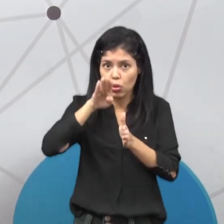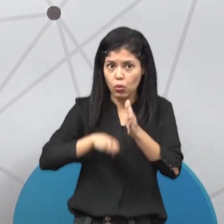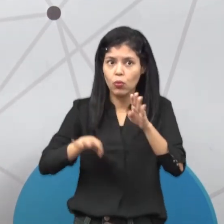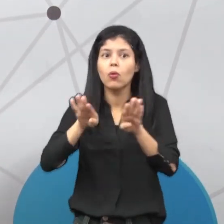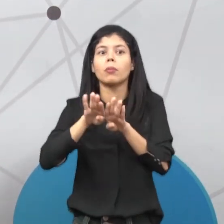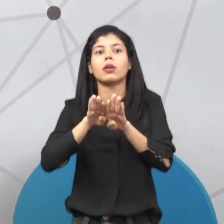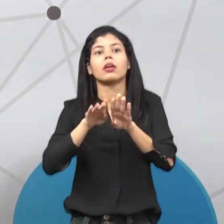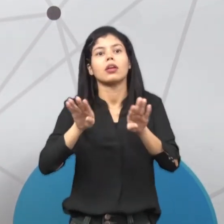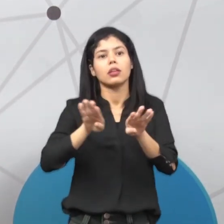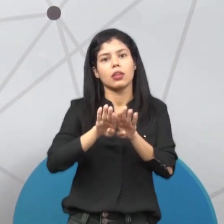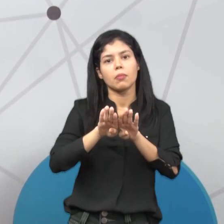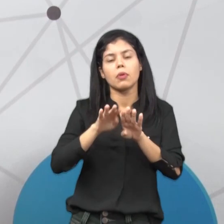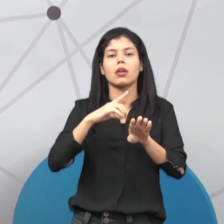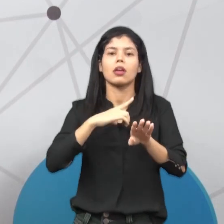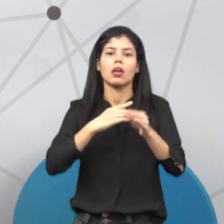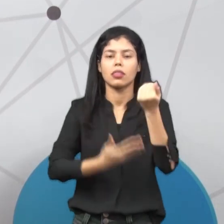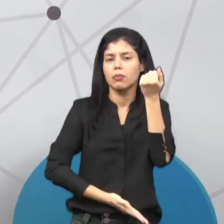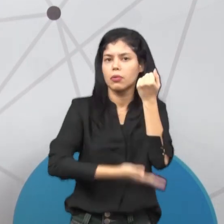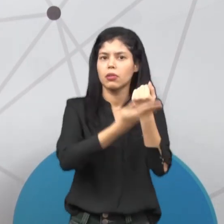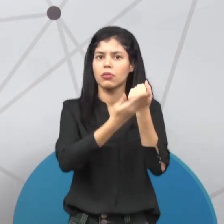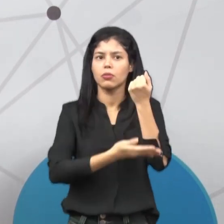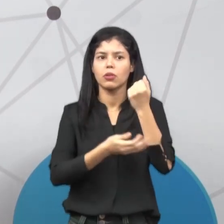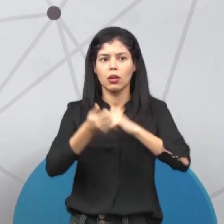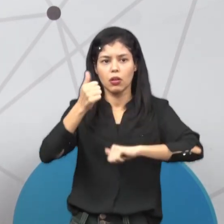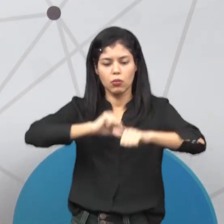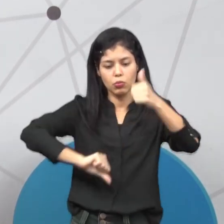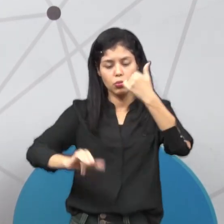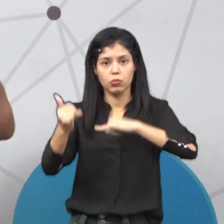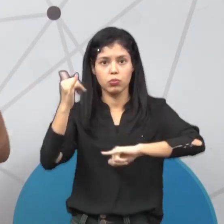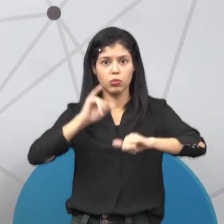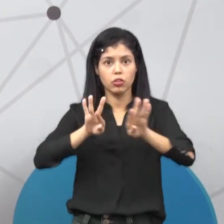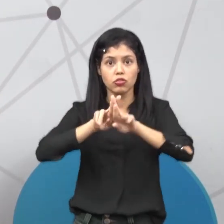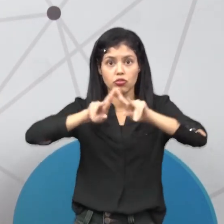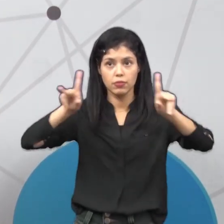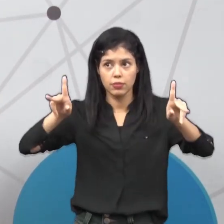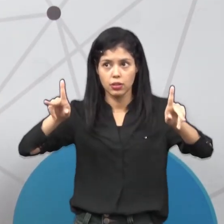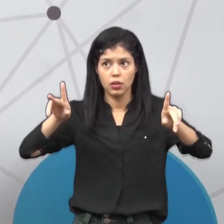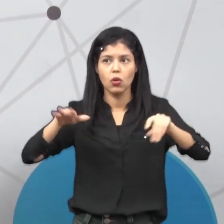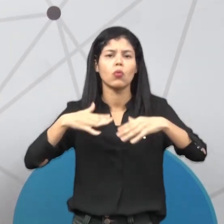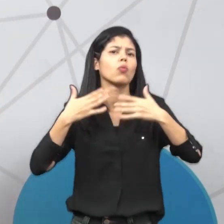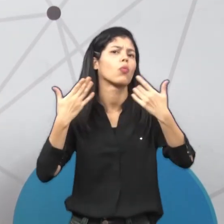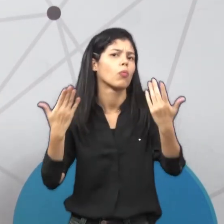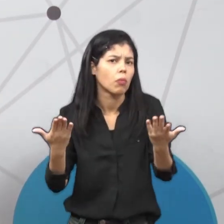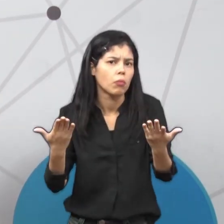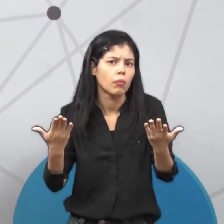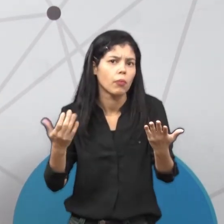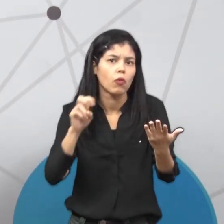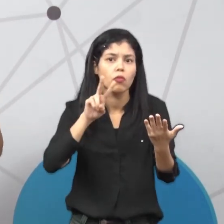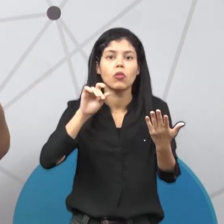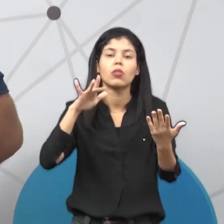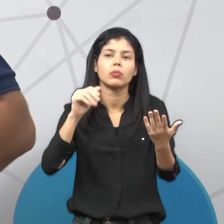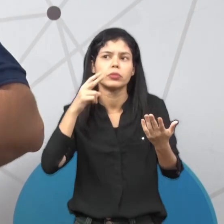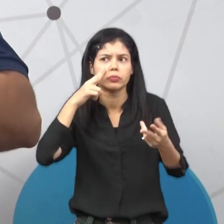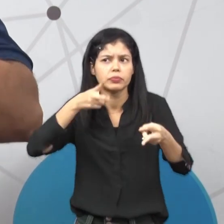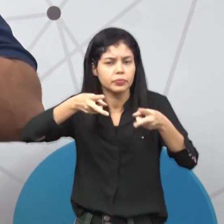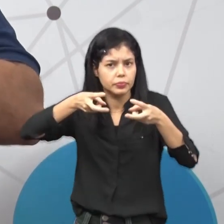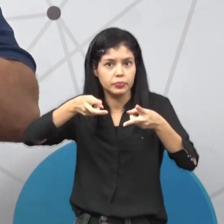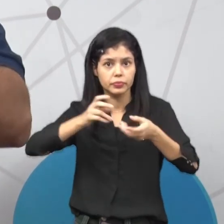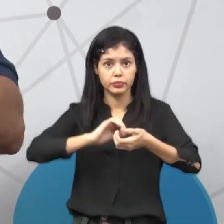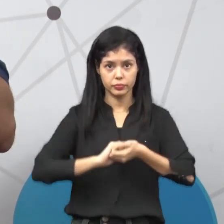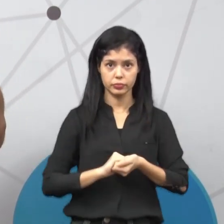uma variação de temperatura e de pressão, perguntando-se qual será o novo volume. Então veja, nós